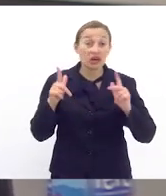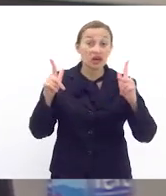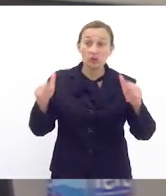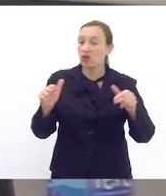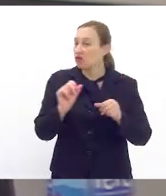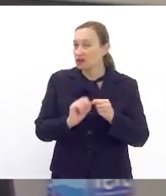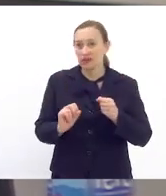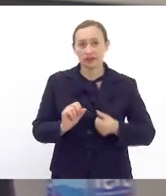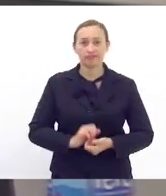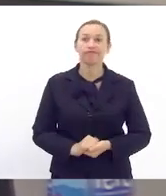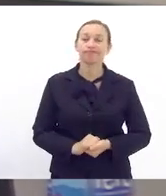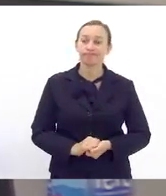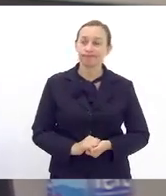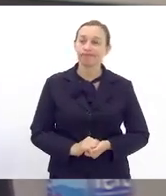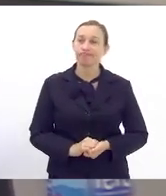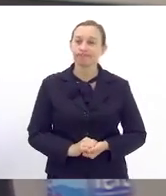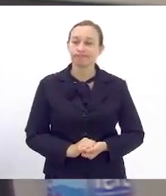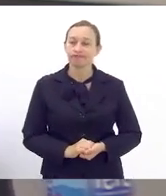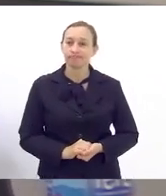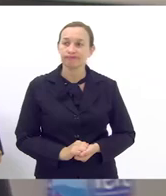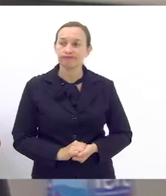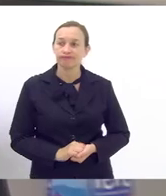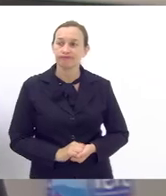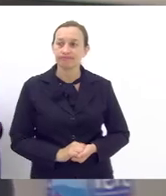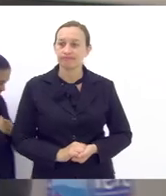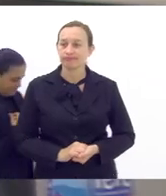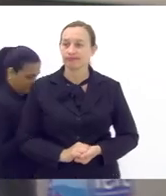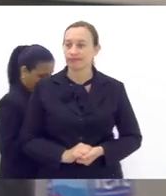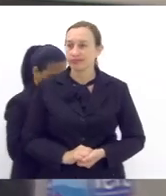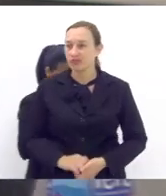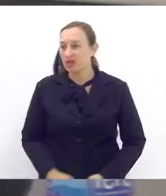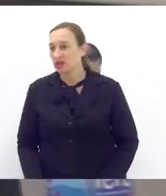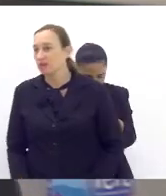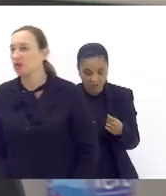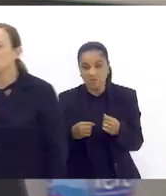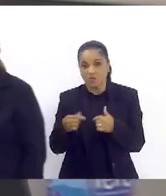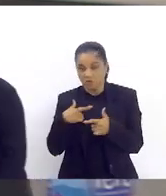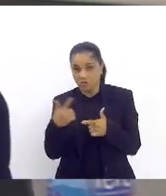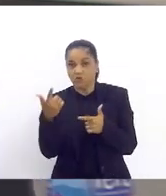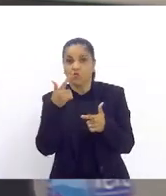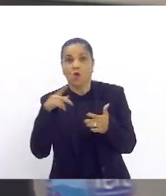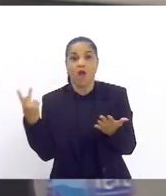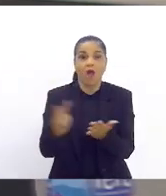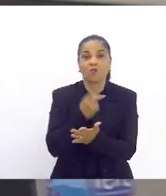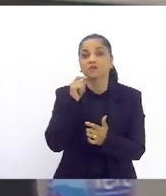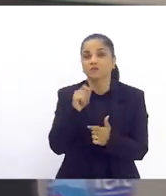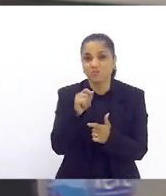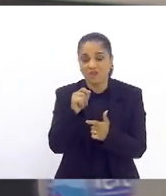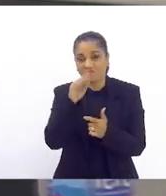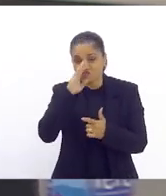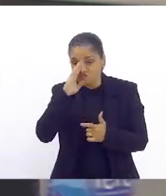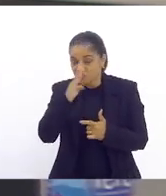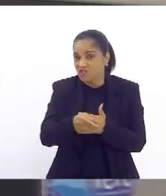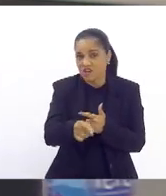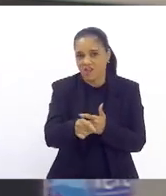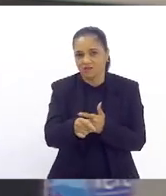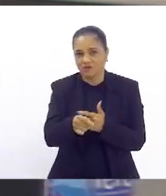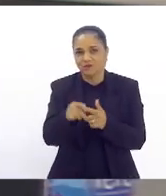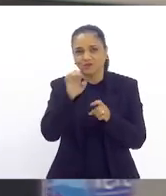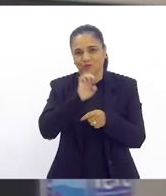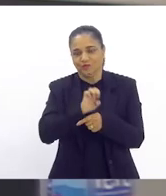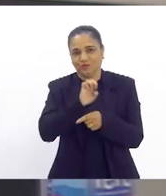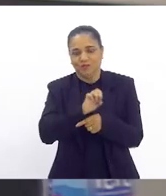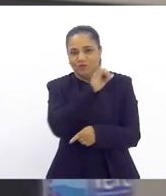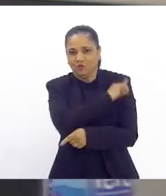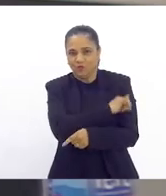o mesmo procedimento e isso afeta diretamente aqui o nosso estado porque a gente tem que ter uma